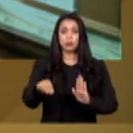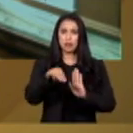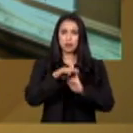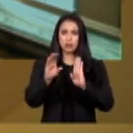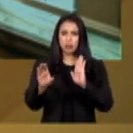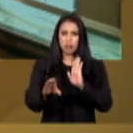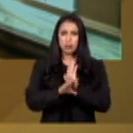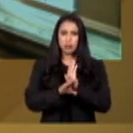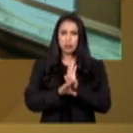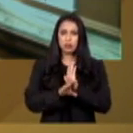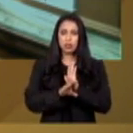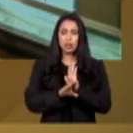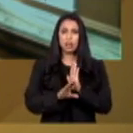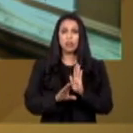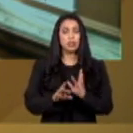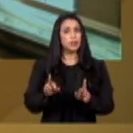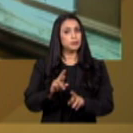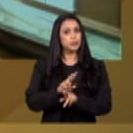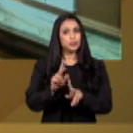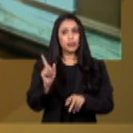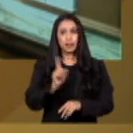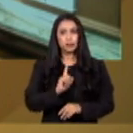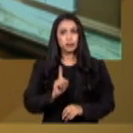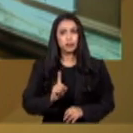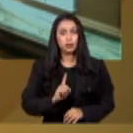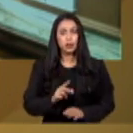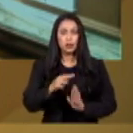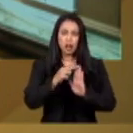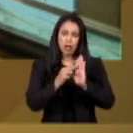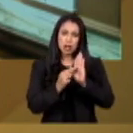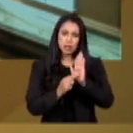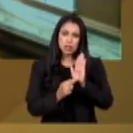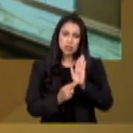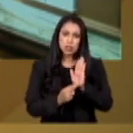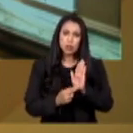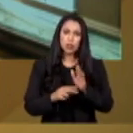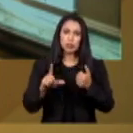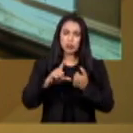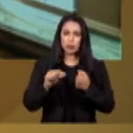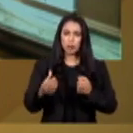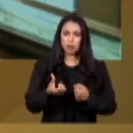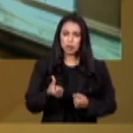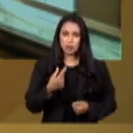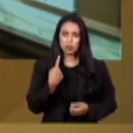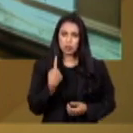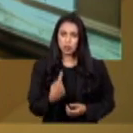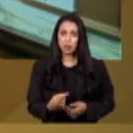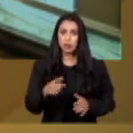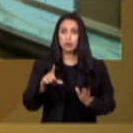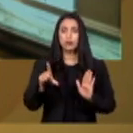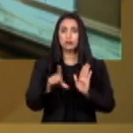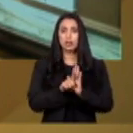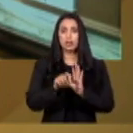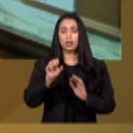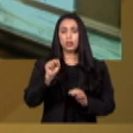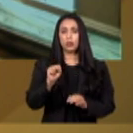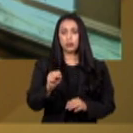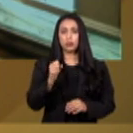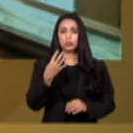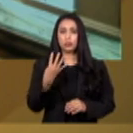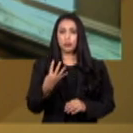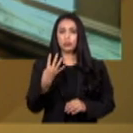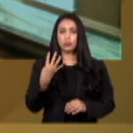pilares a situação a norma versada no artigo 61 da lei 8.443